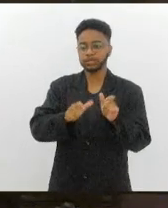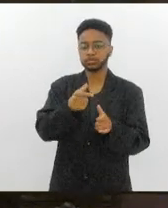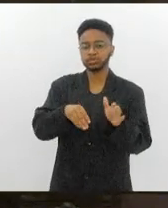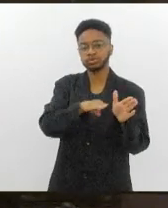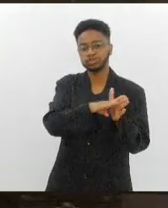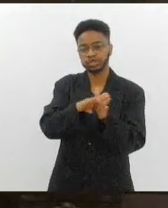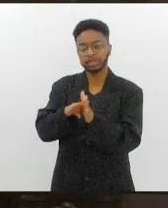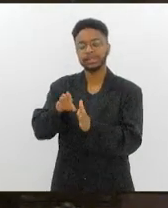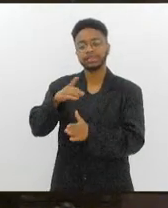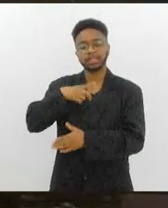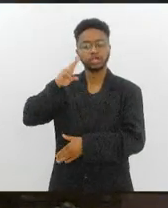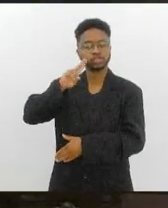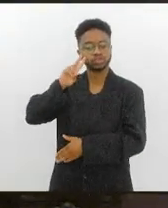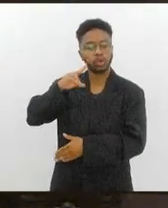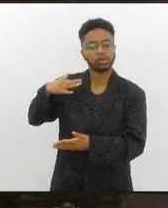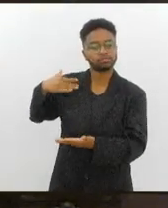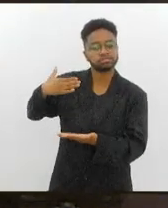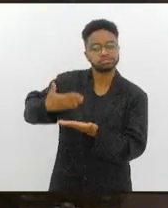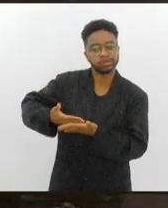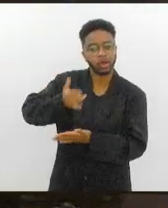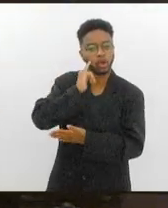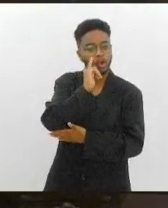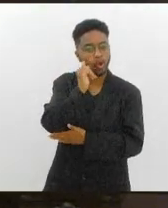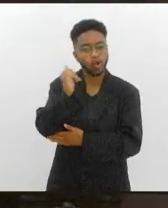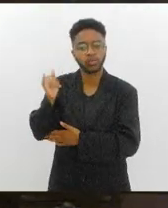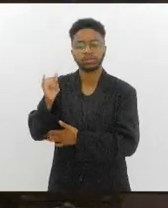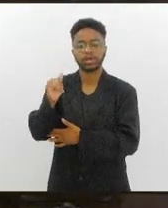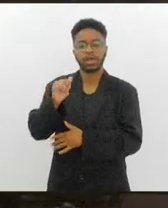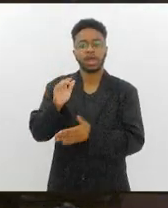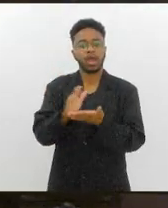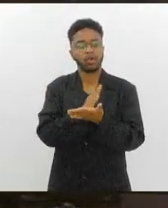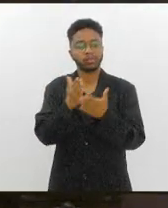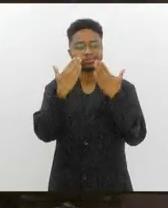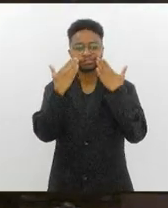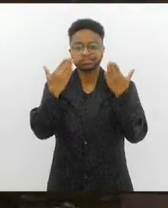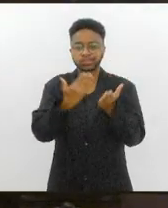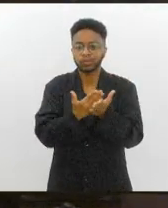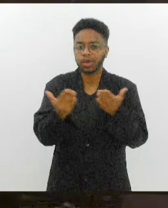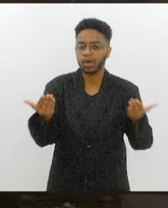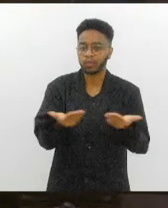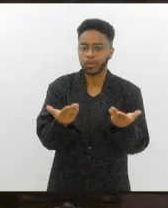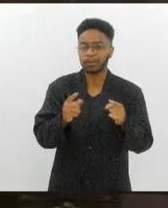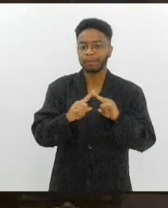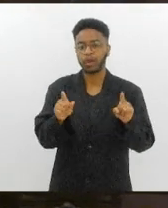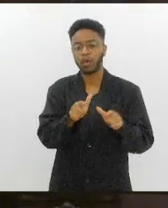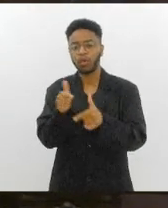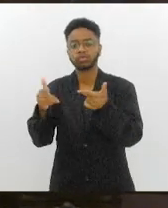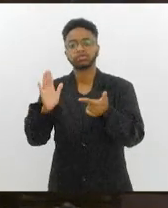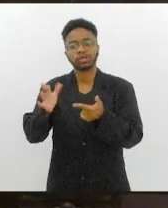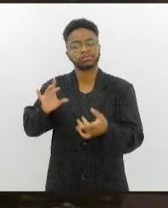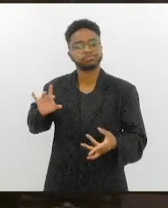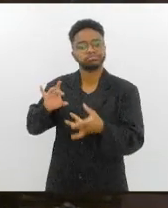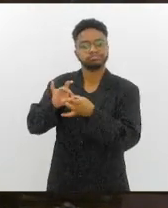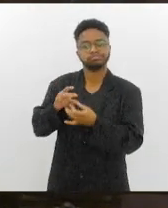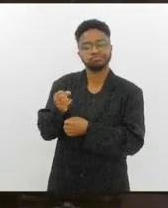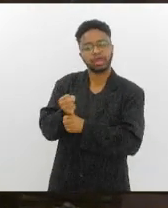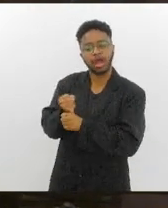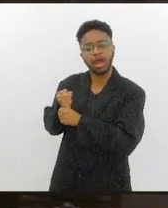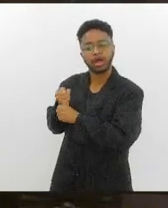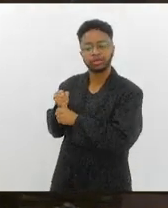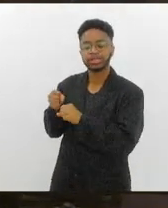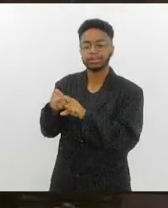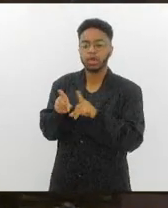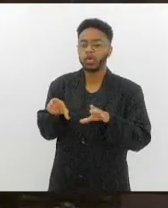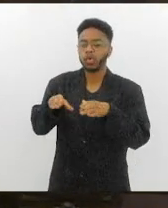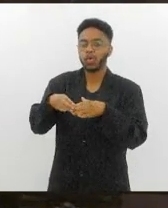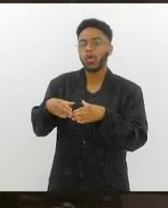muita história para contar, sejam pessoas que estão se apresentando agora ou pessoas que já fizeram parte da companhia, como foi colocada aqui a velha guarda,